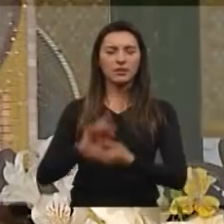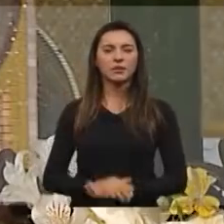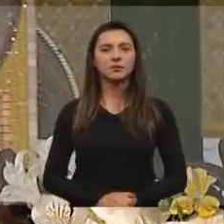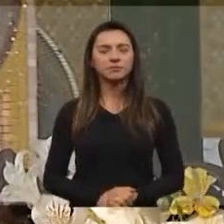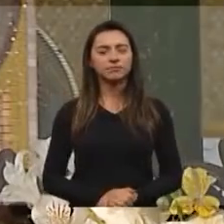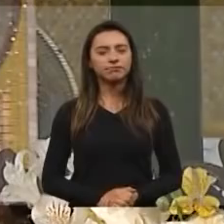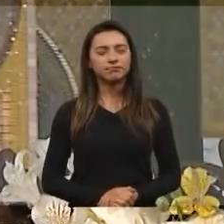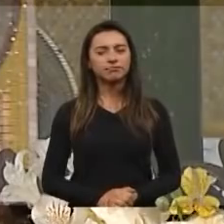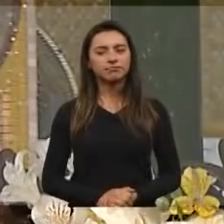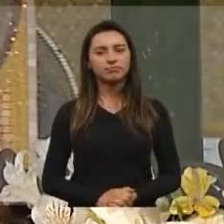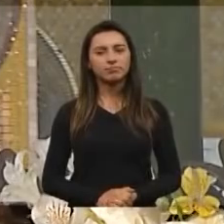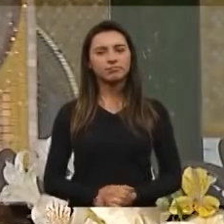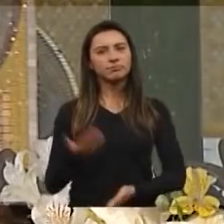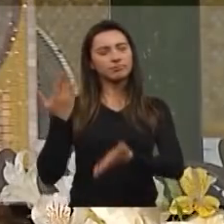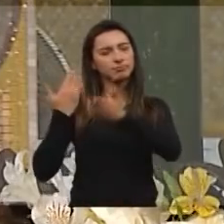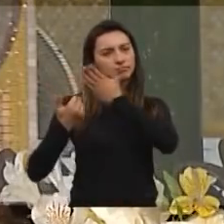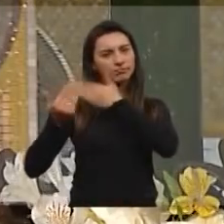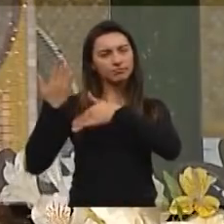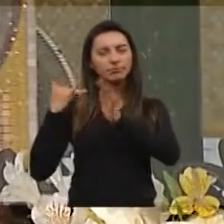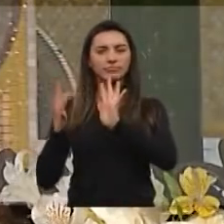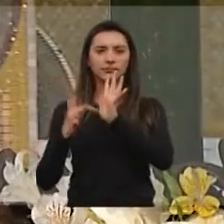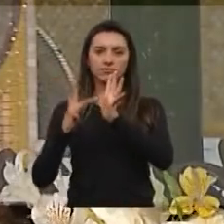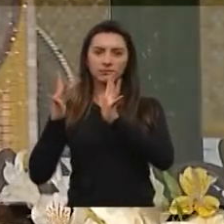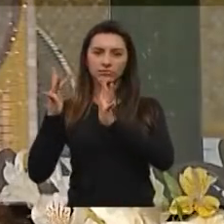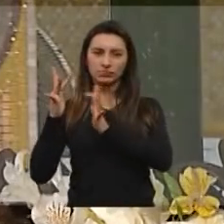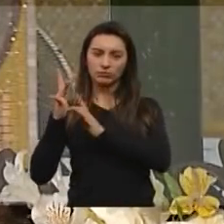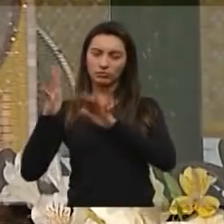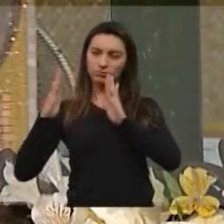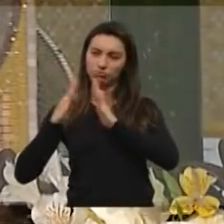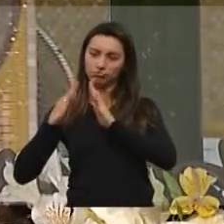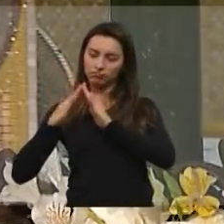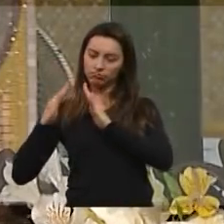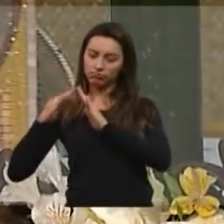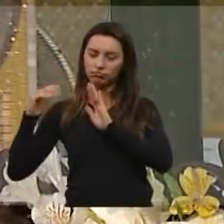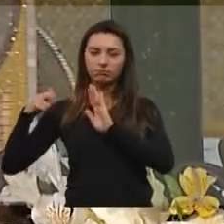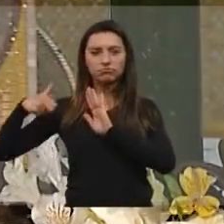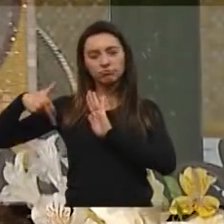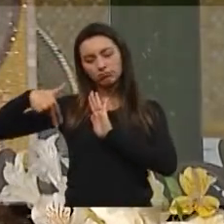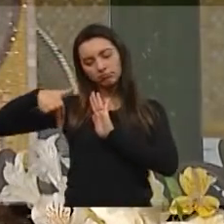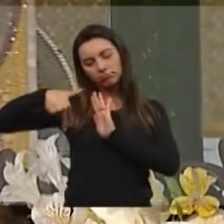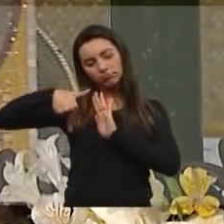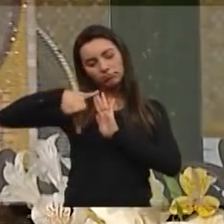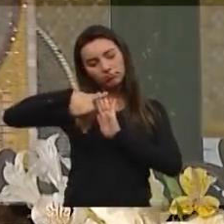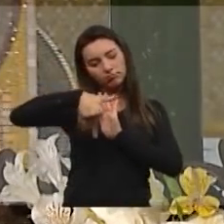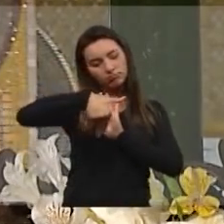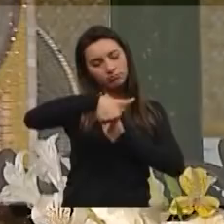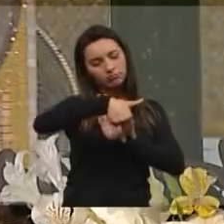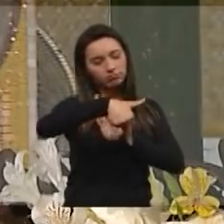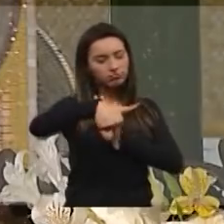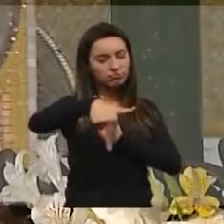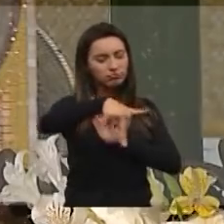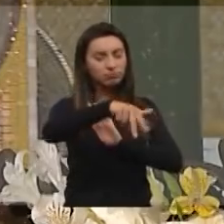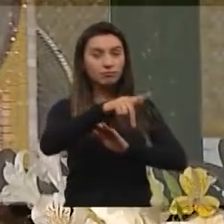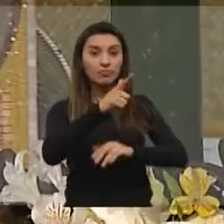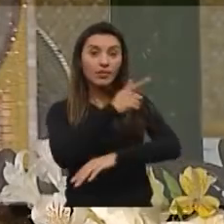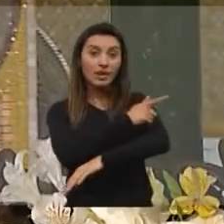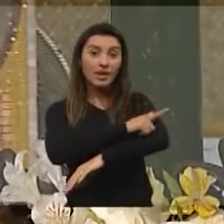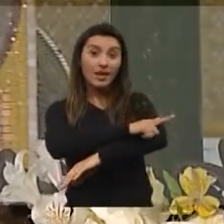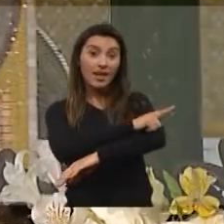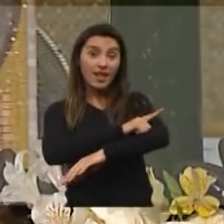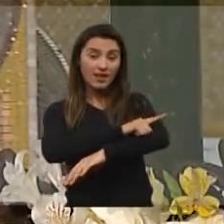naquele dia jesus saiu de casa e foi sentar-se às margens do mar da